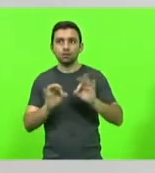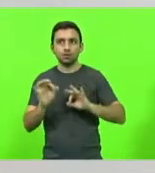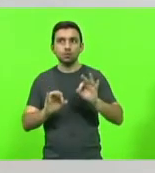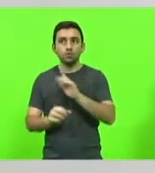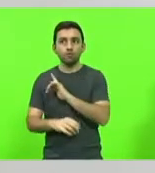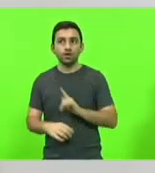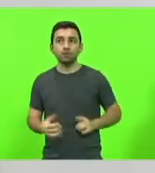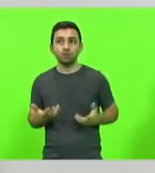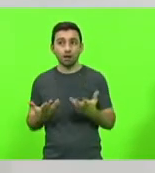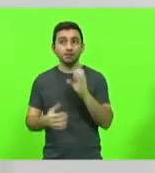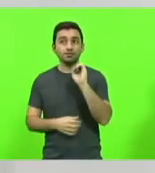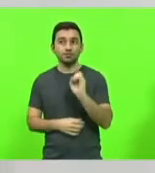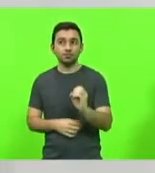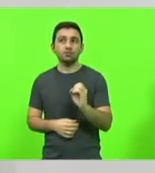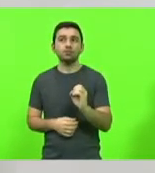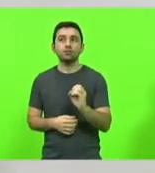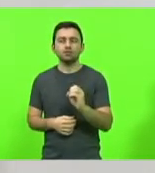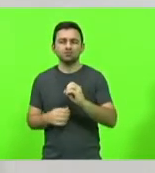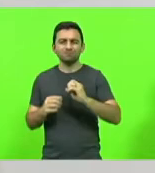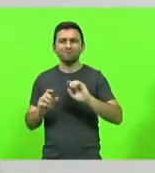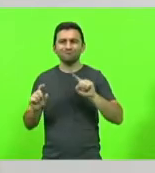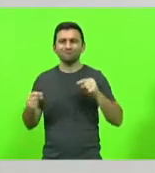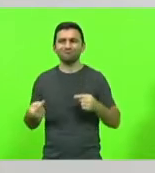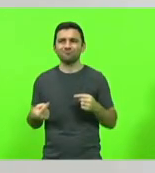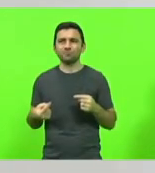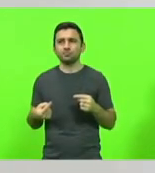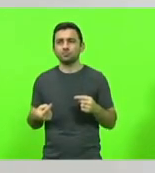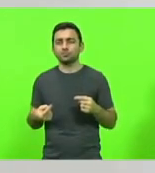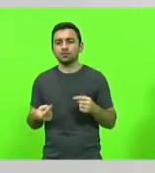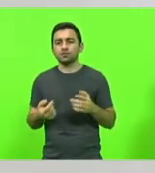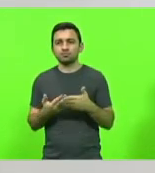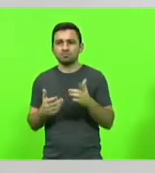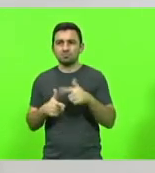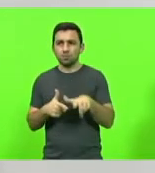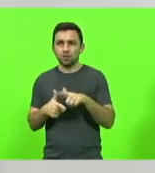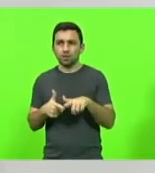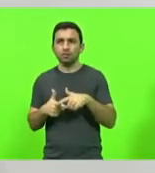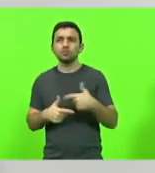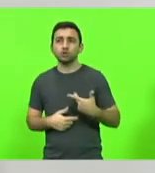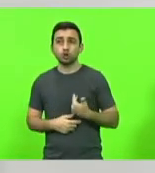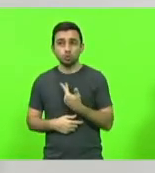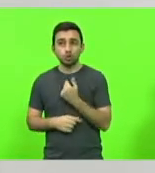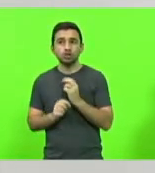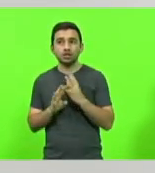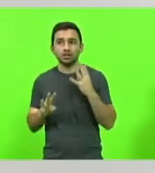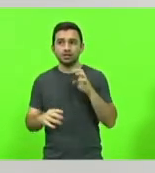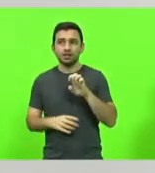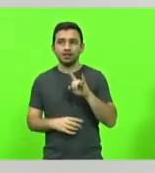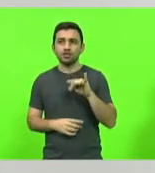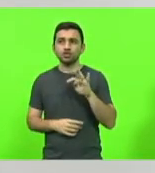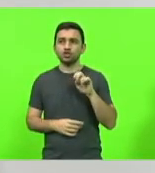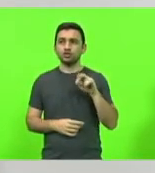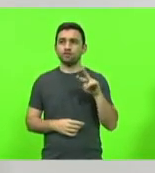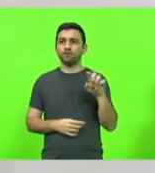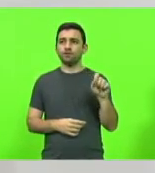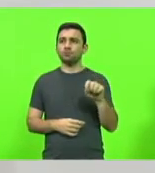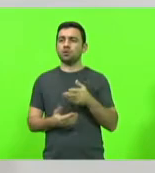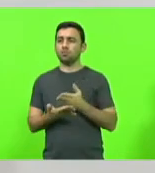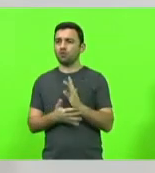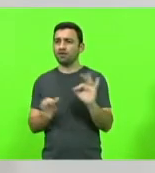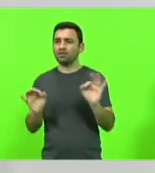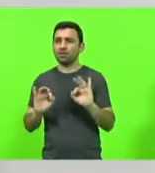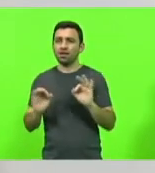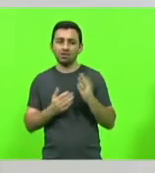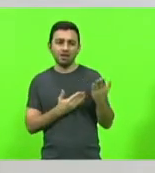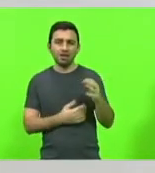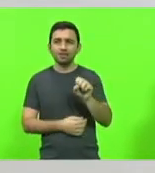ou pelo menos atacar de frente, esse problema das cirurgias eletivas, e sem a aprovação por parte da CIB é